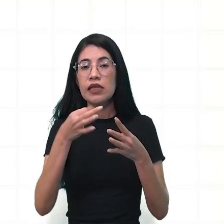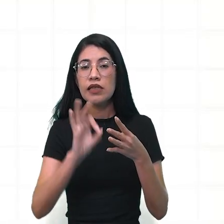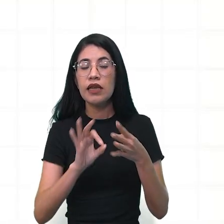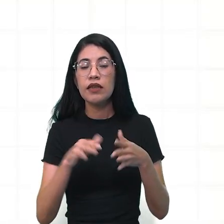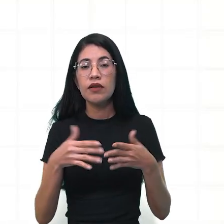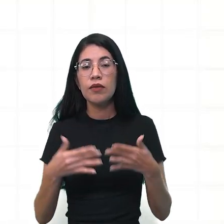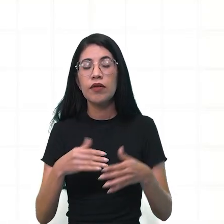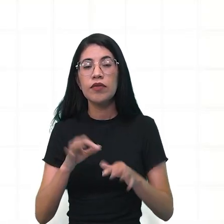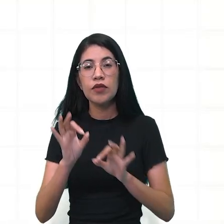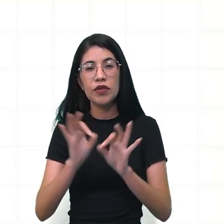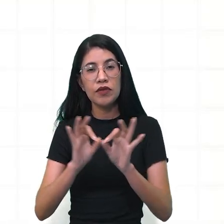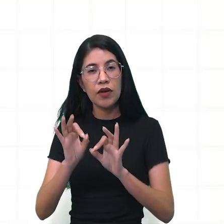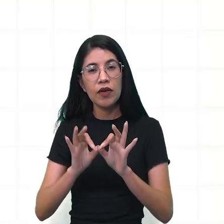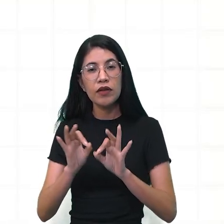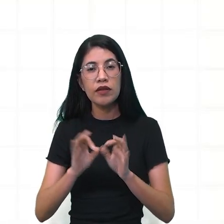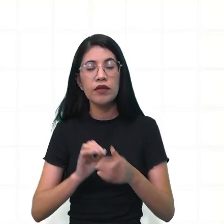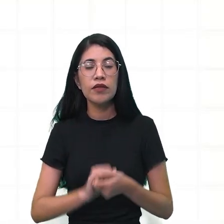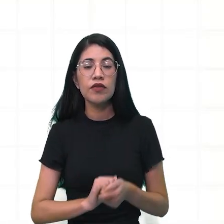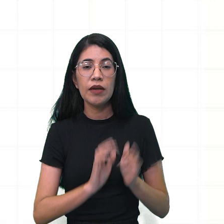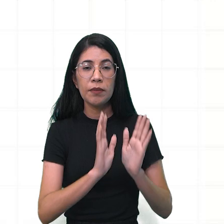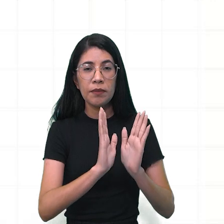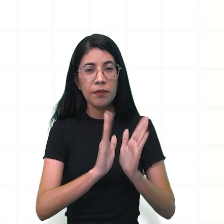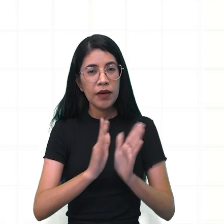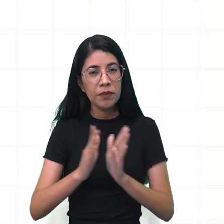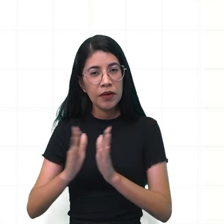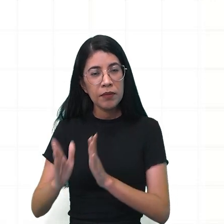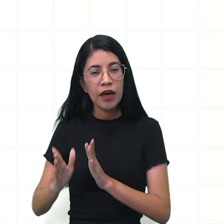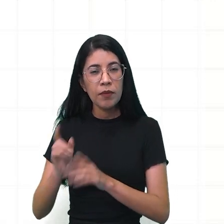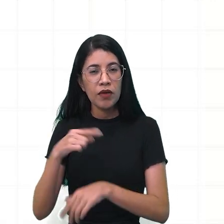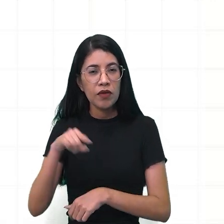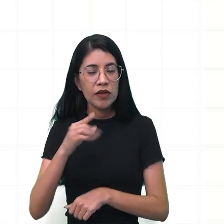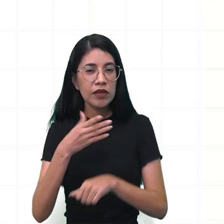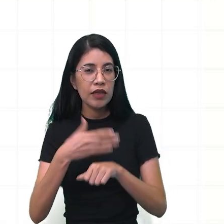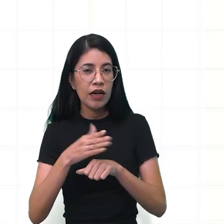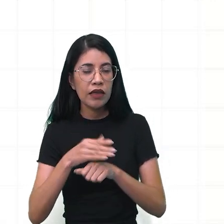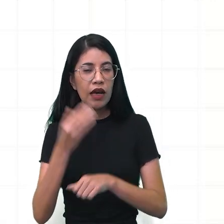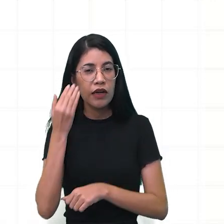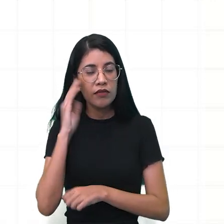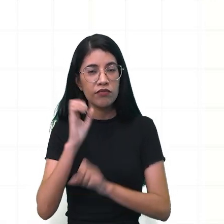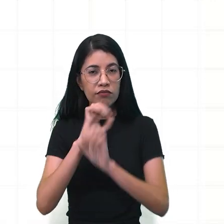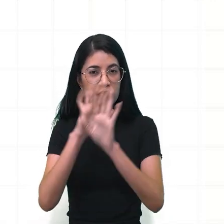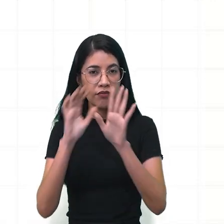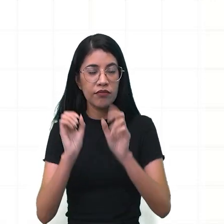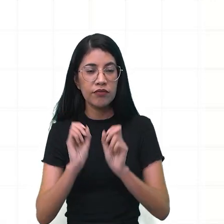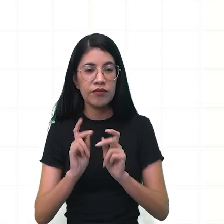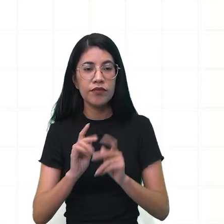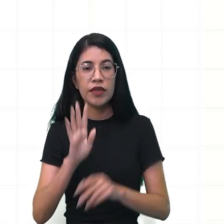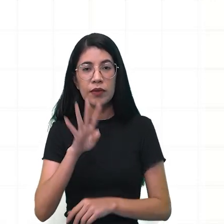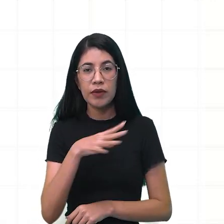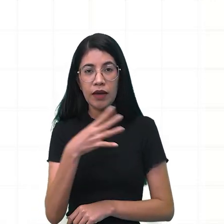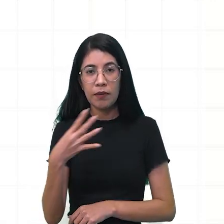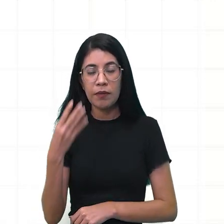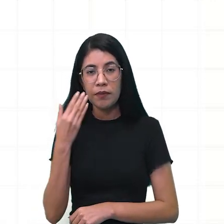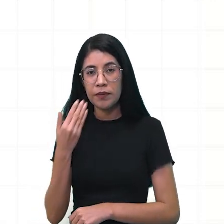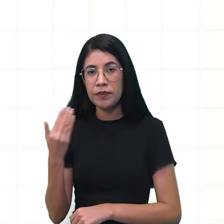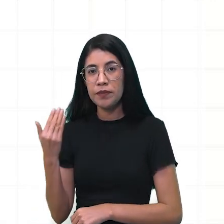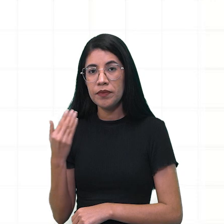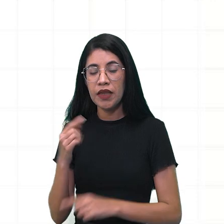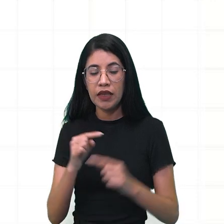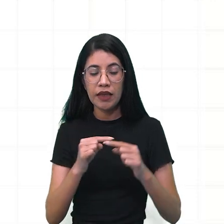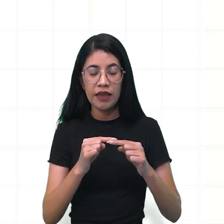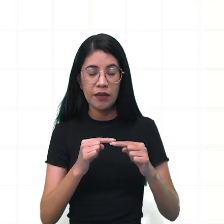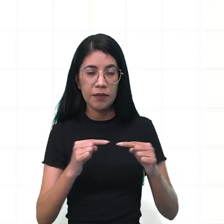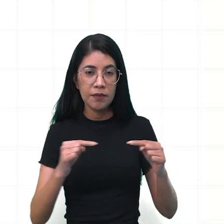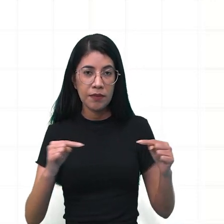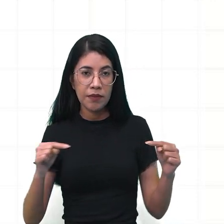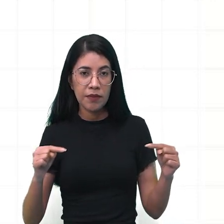Vamos, então, construir. Vamos lá no passo a passo, para que fique bem claro. Aqui está a tabela. E aqui embaixo nós temos uma